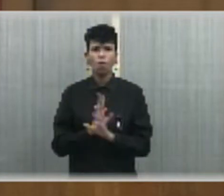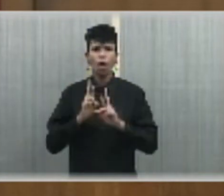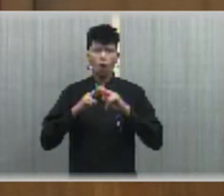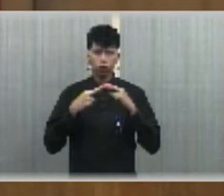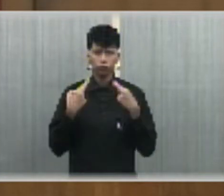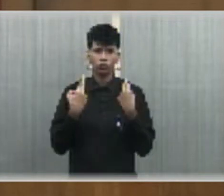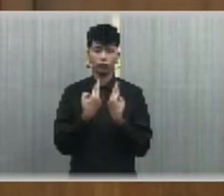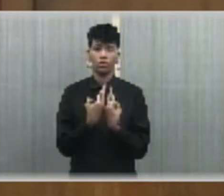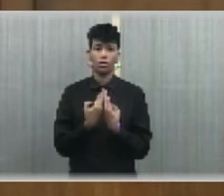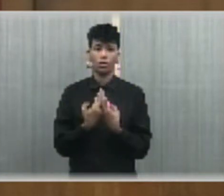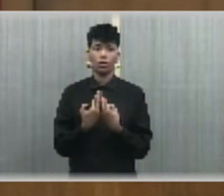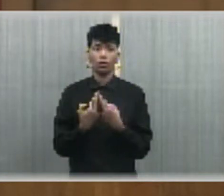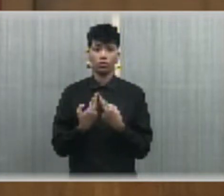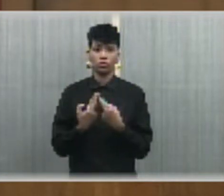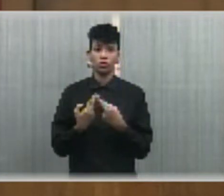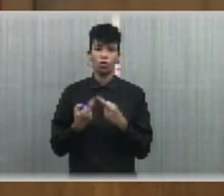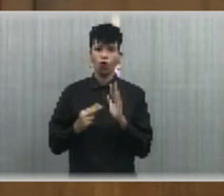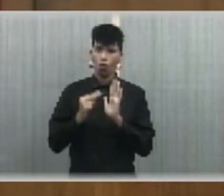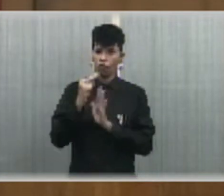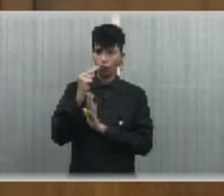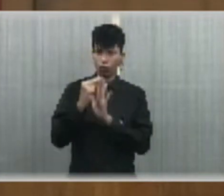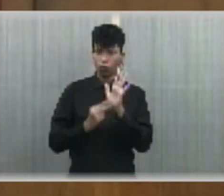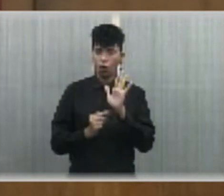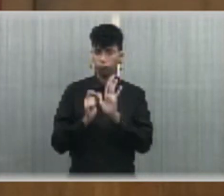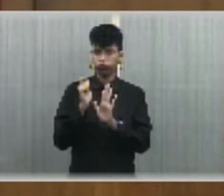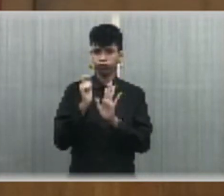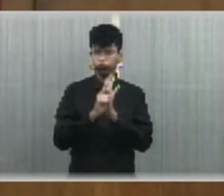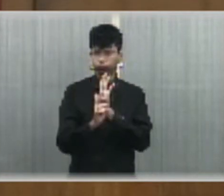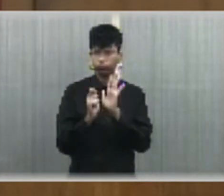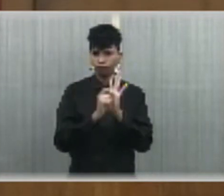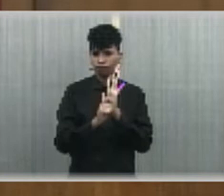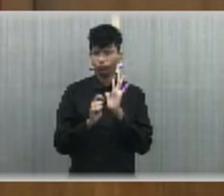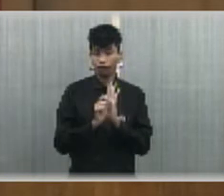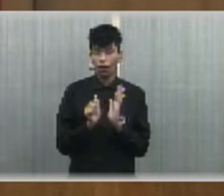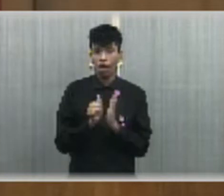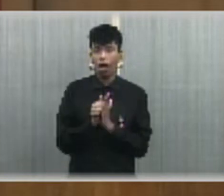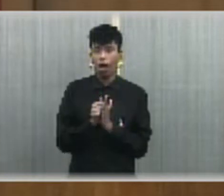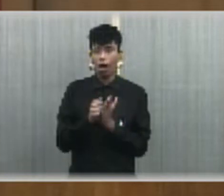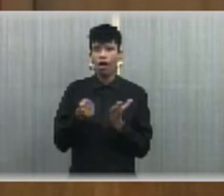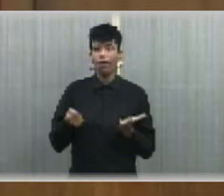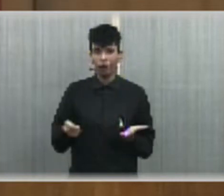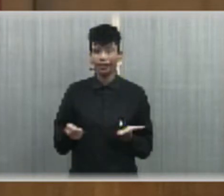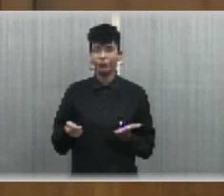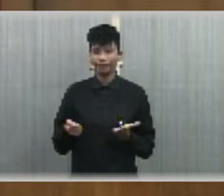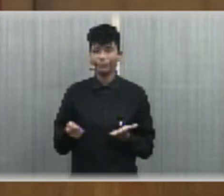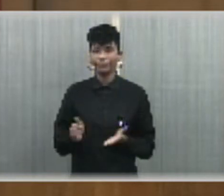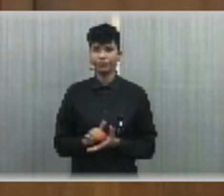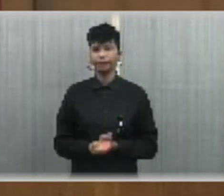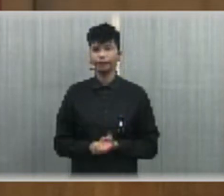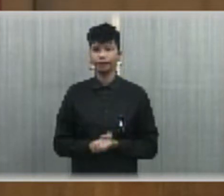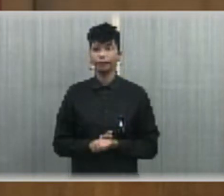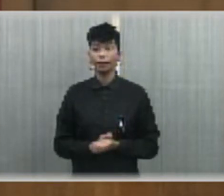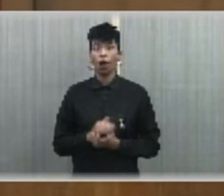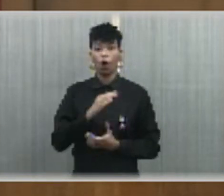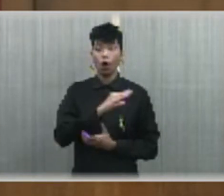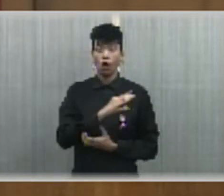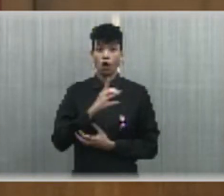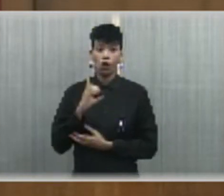sessão, que, para constar, foi redigida e digitada a presente ata pela